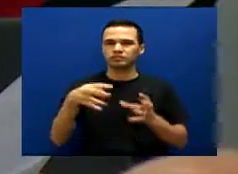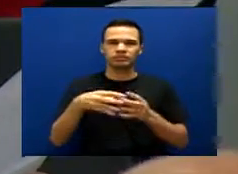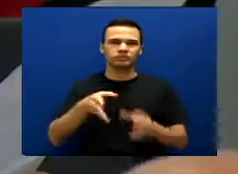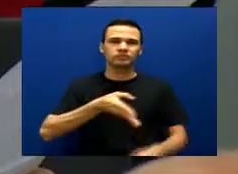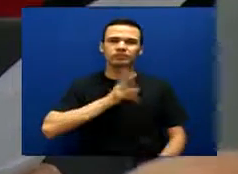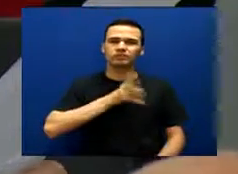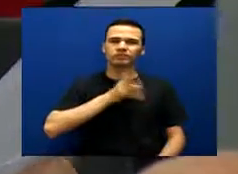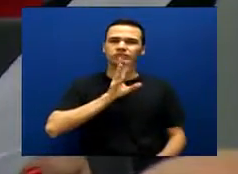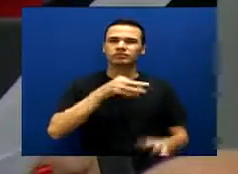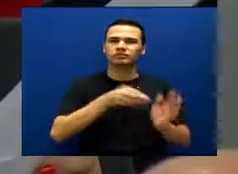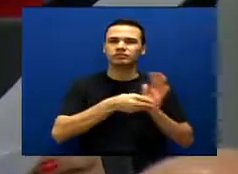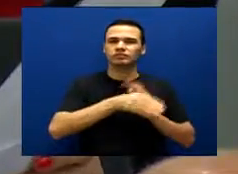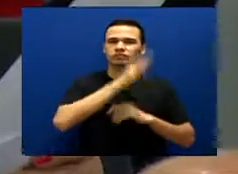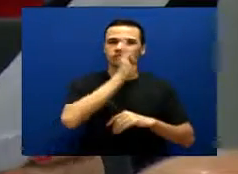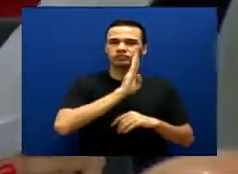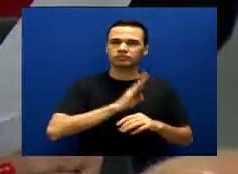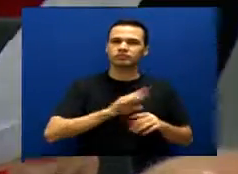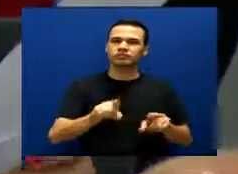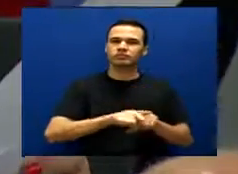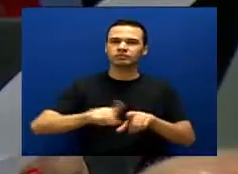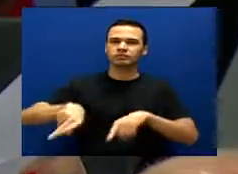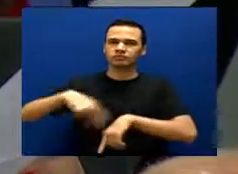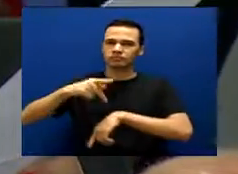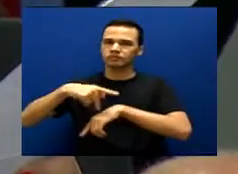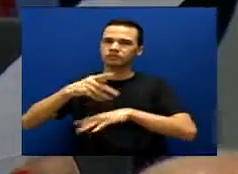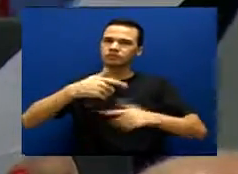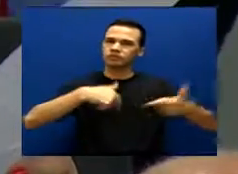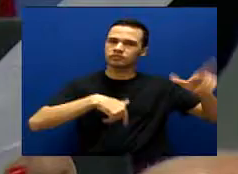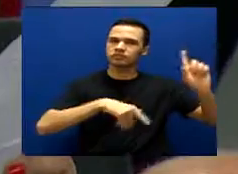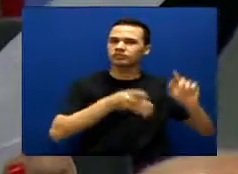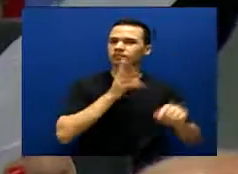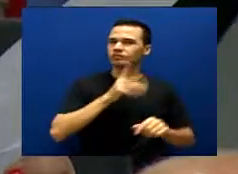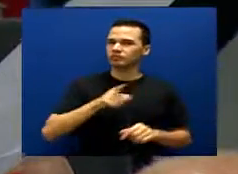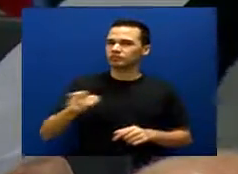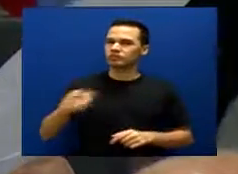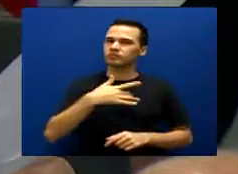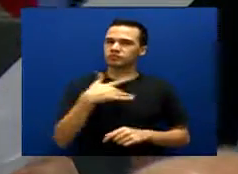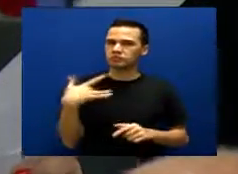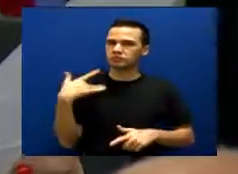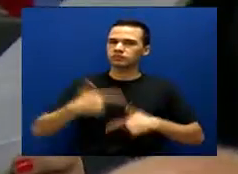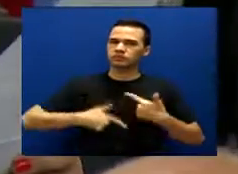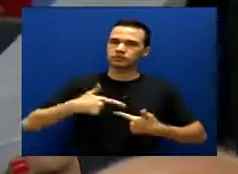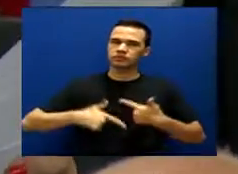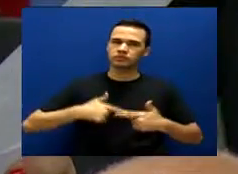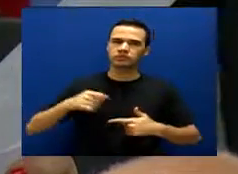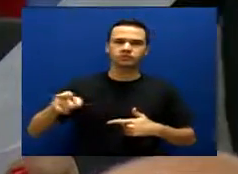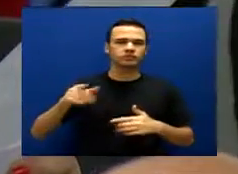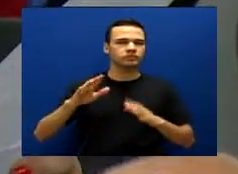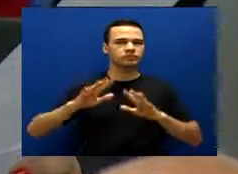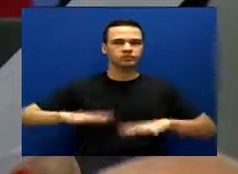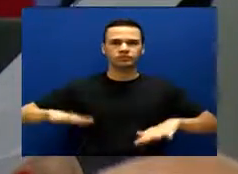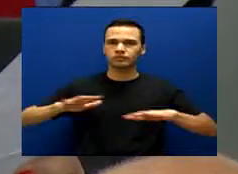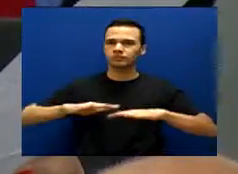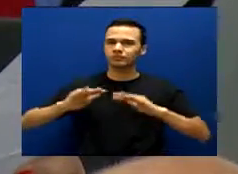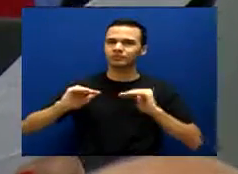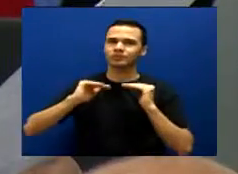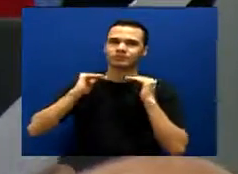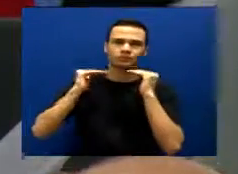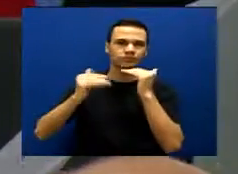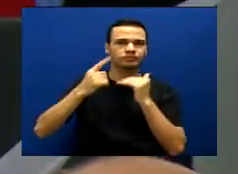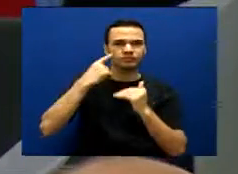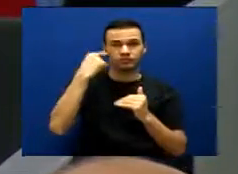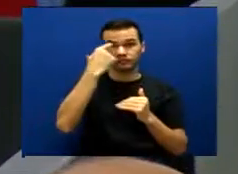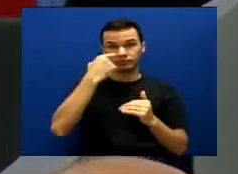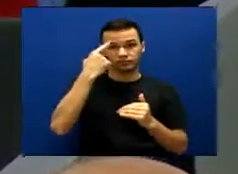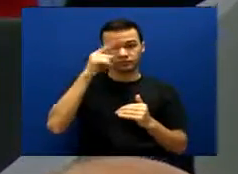o Brasil e no exterior pelo desenvolvimento de atividades nas áreas de saúde, sendo o maior centro de captação de córneas